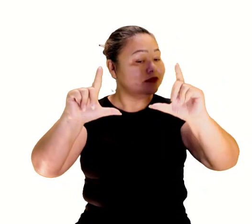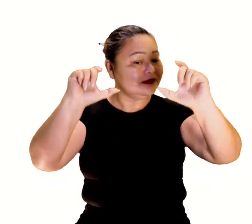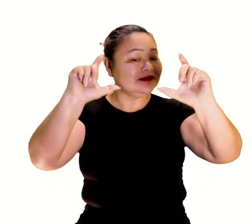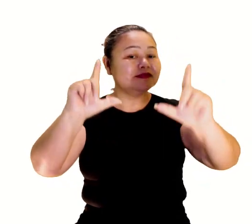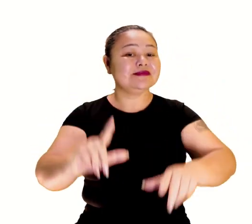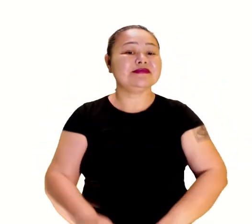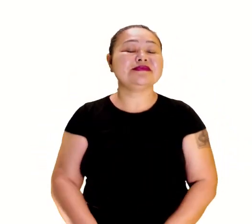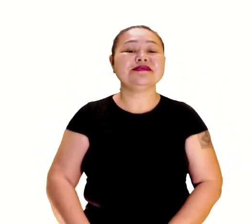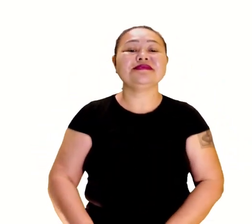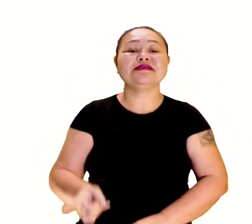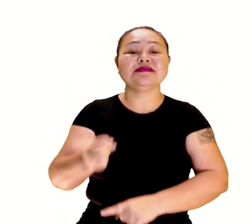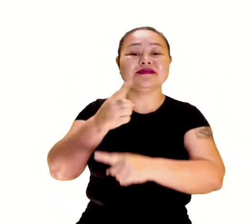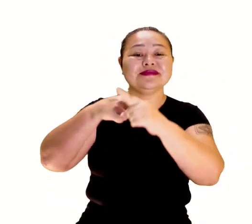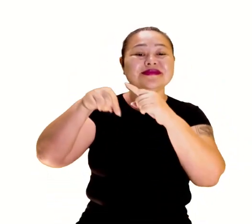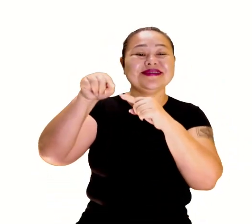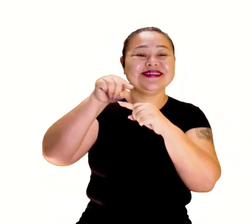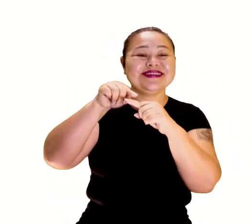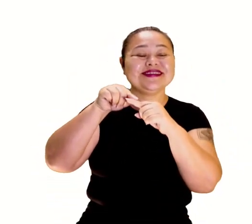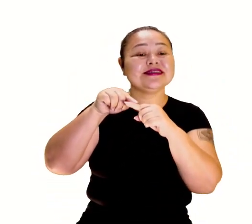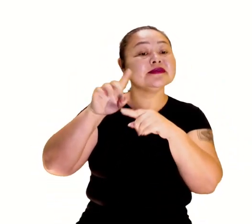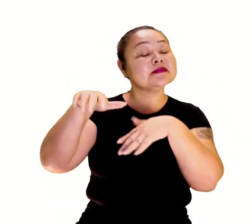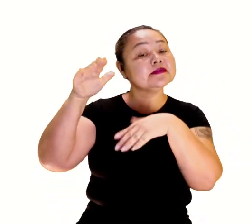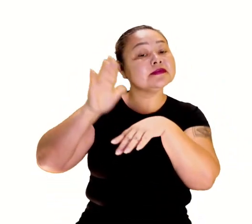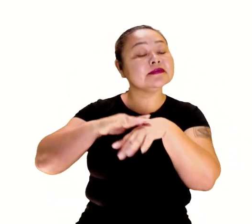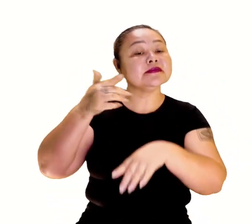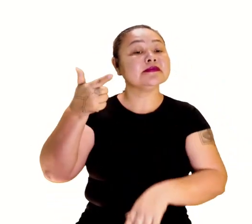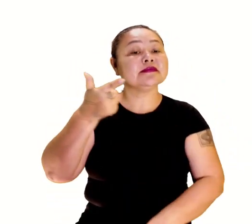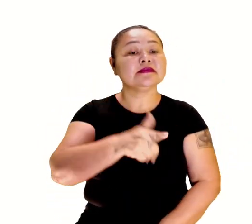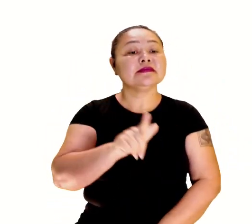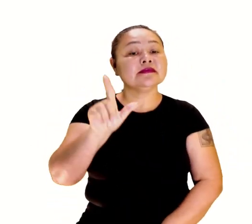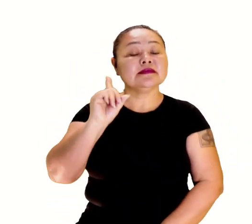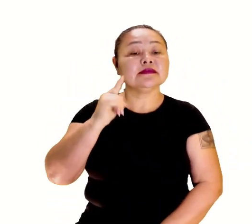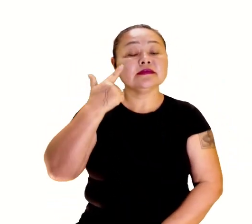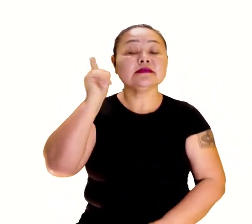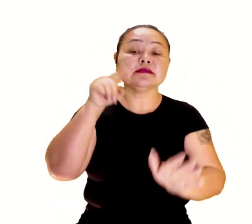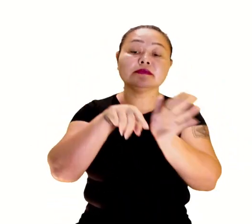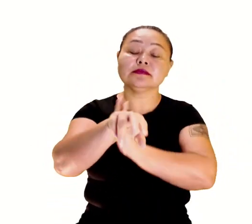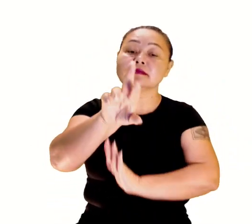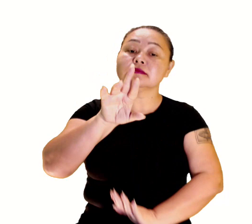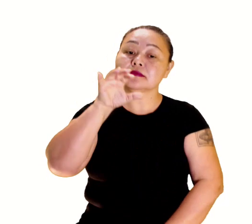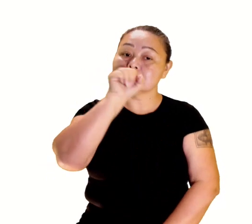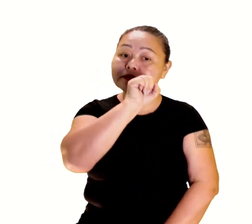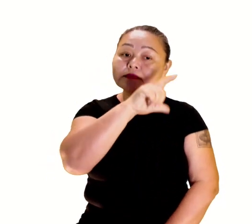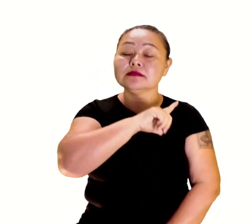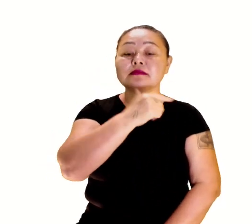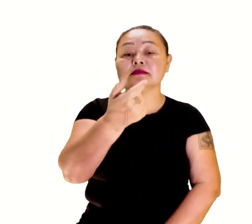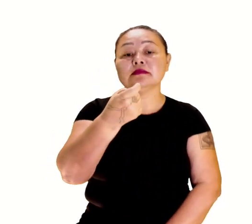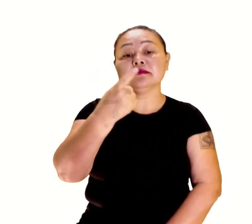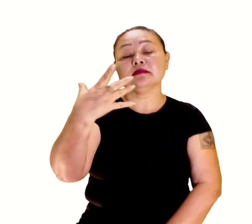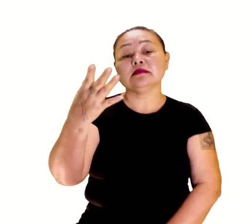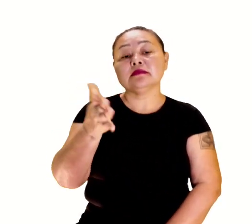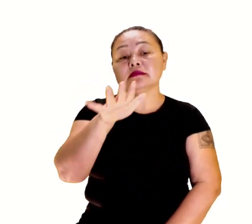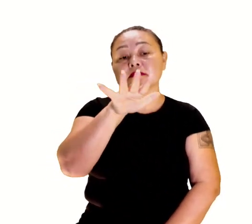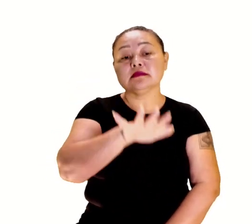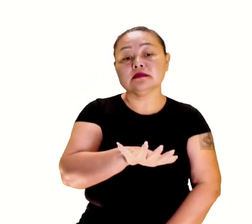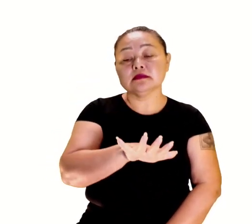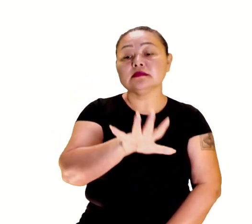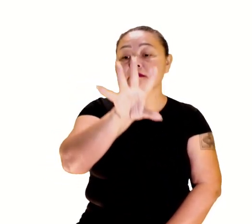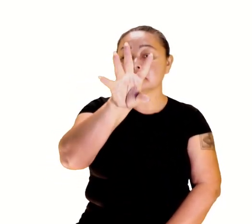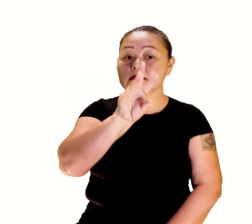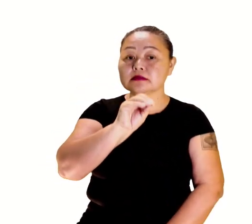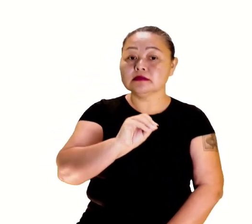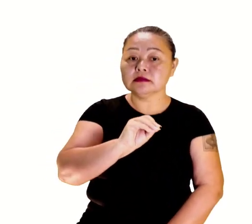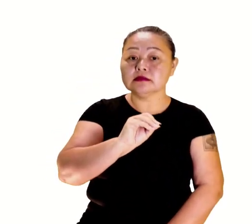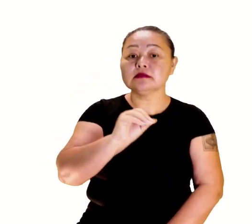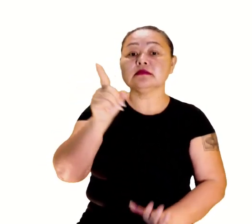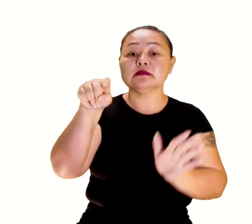voltar a fita mesmo? Voltar a fita. Vamos para mais um? E aí a gente vai para o quiz rapidinho, tá? 2x já está no primeiro membro, continua. Já. O